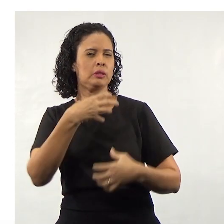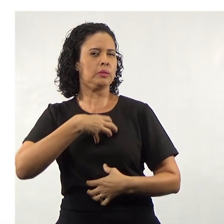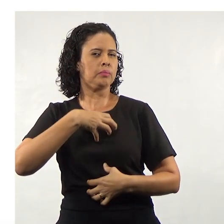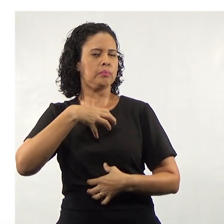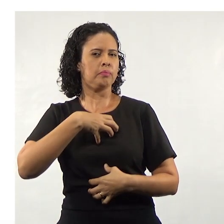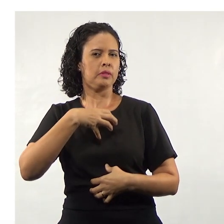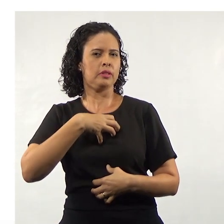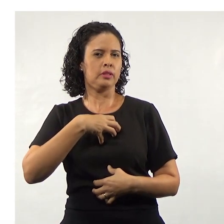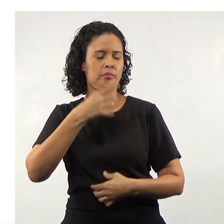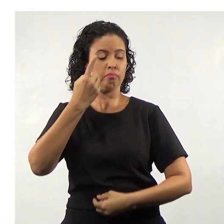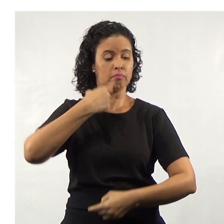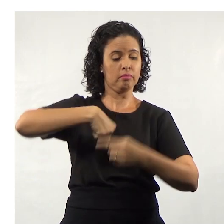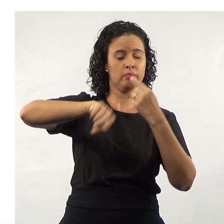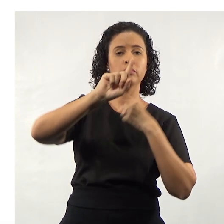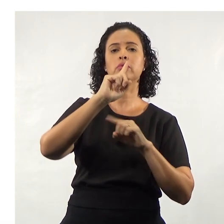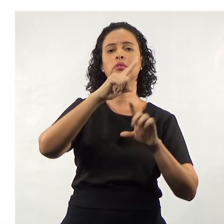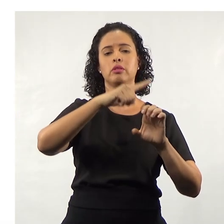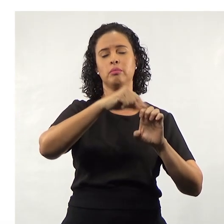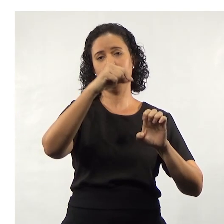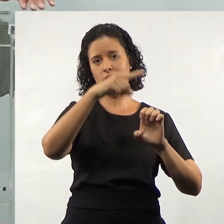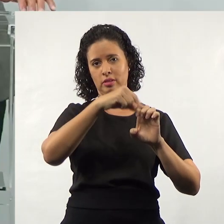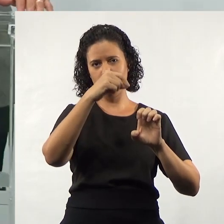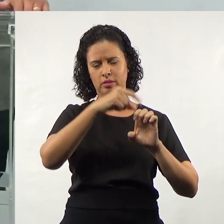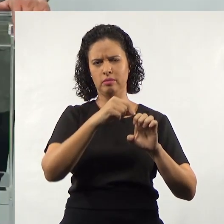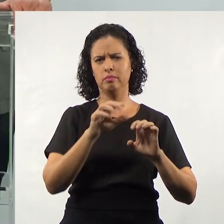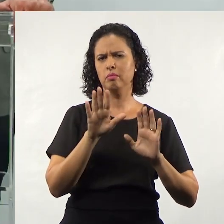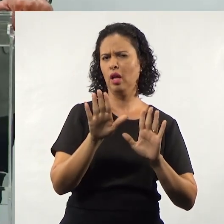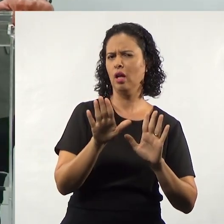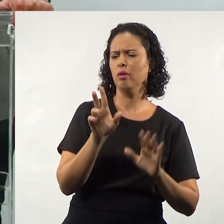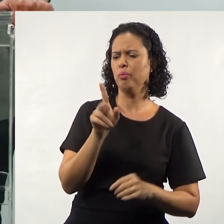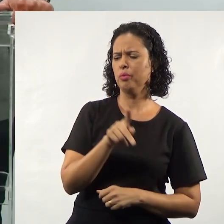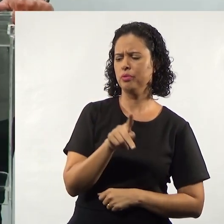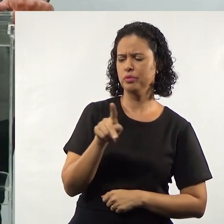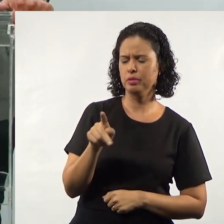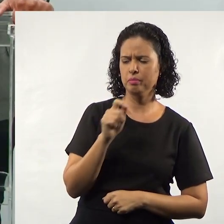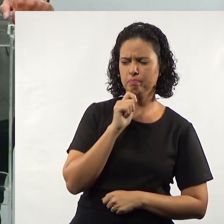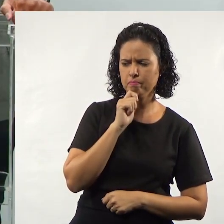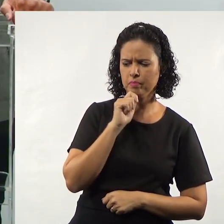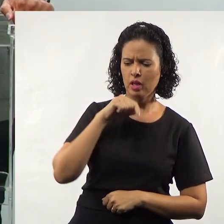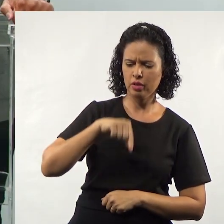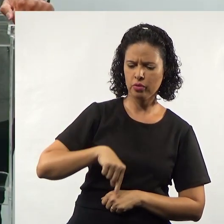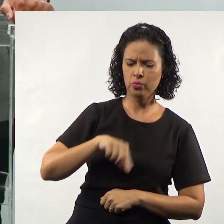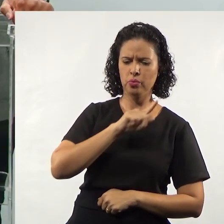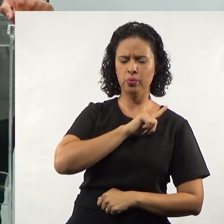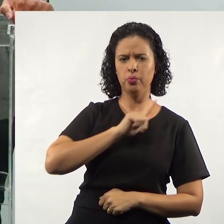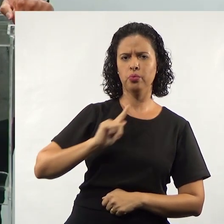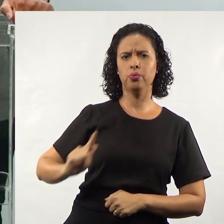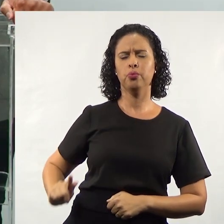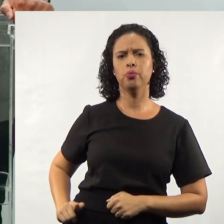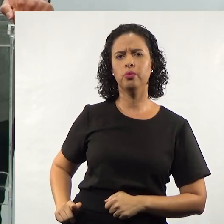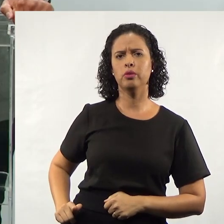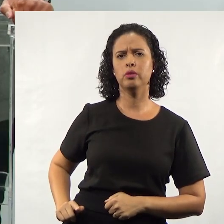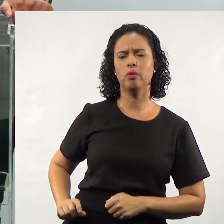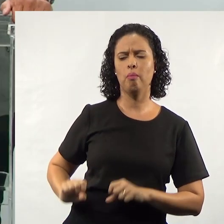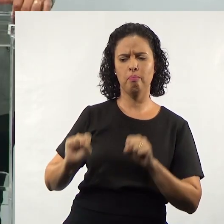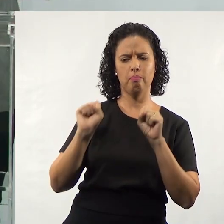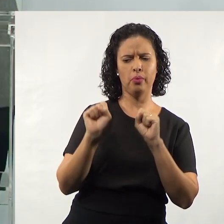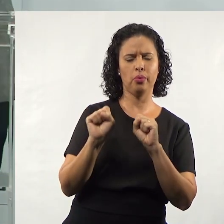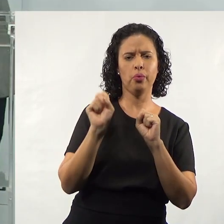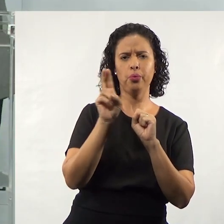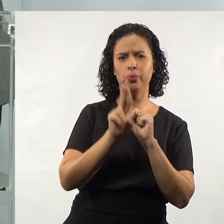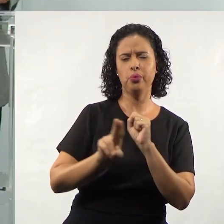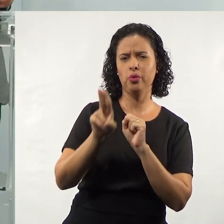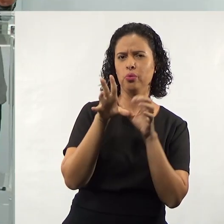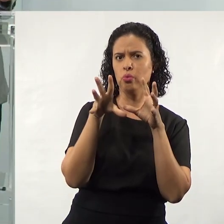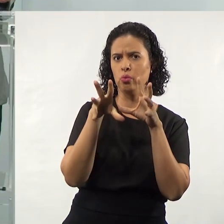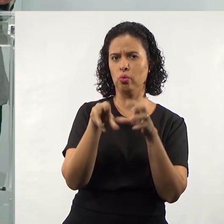espírito empreendedor. Professor, então quer dizer que a administração pública ela pode utilizar de